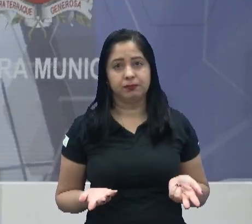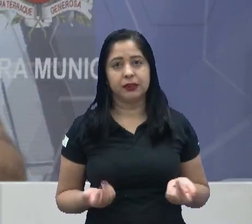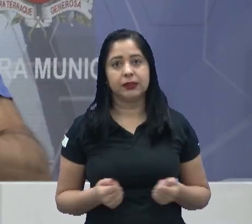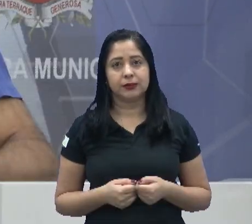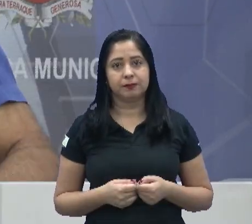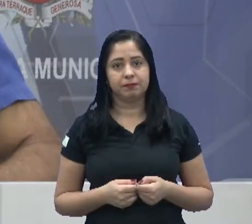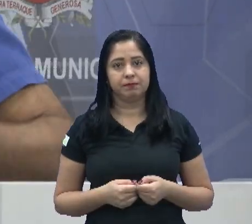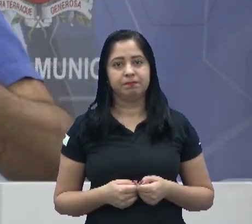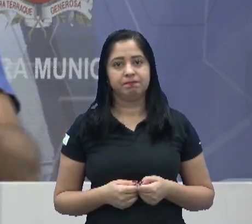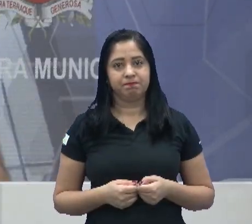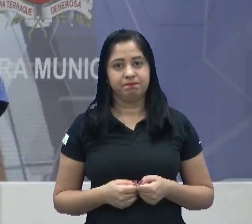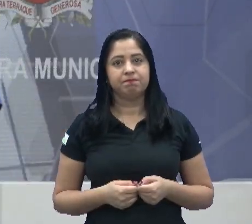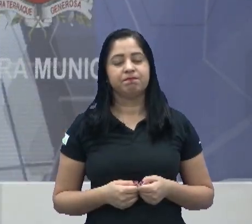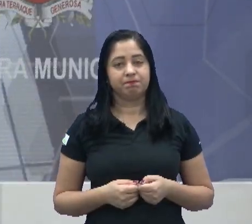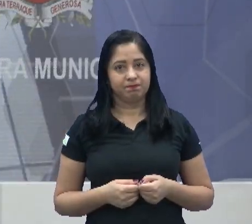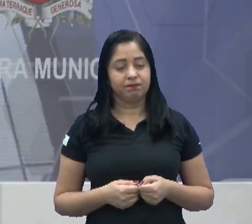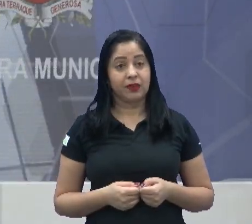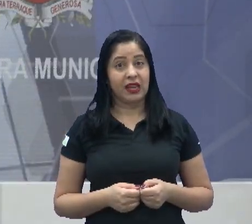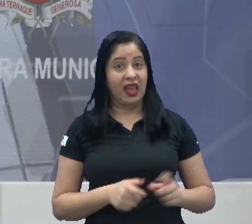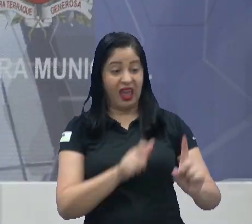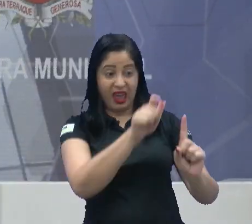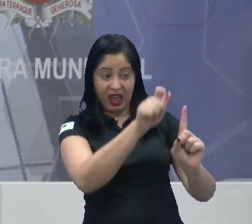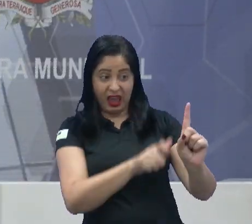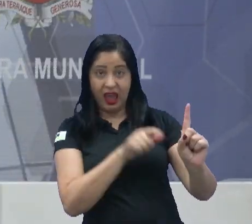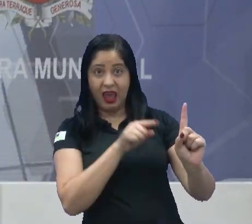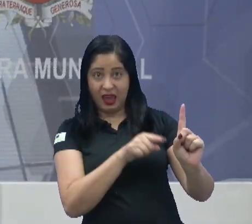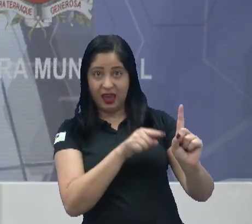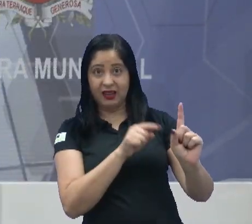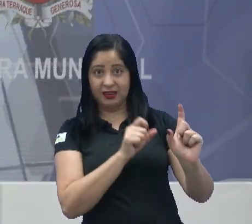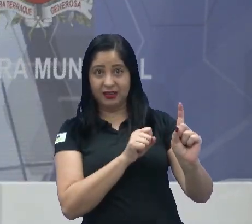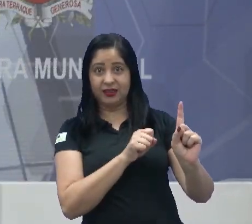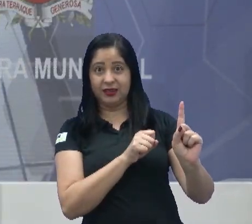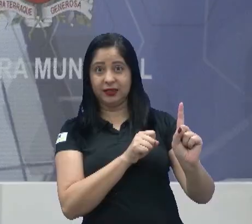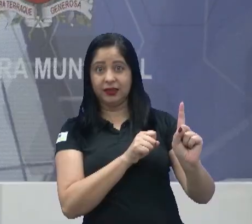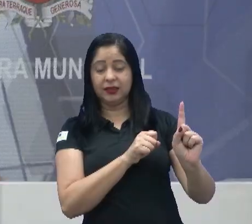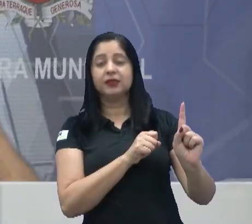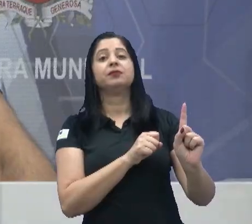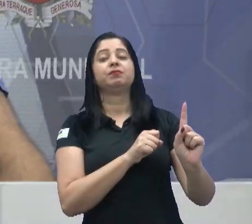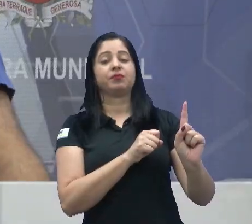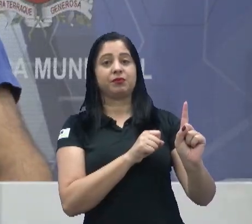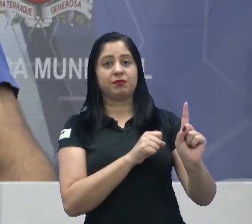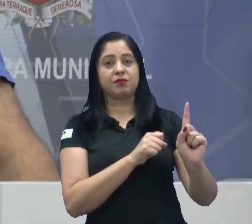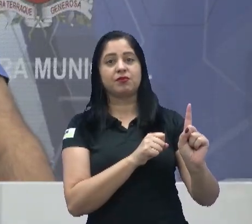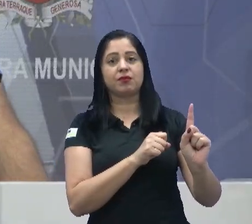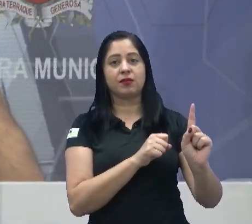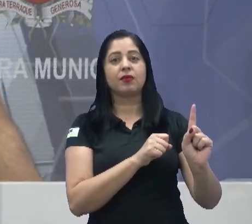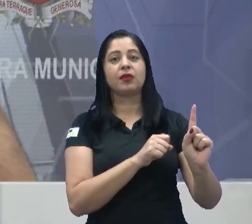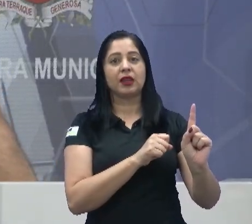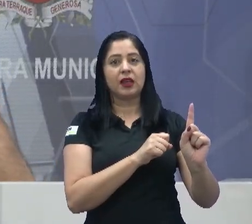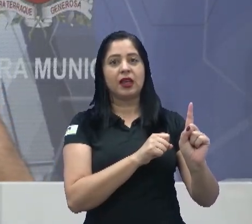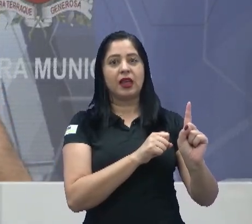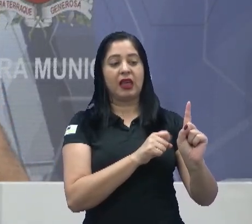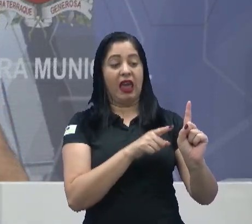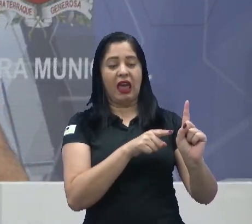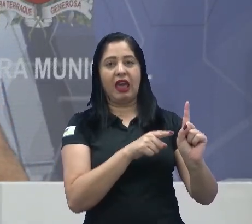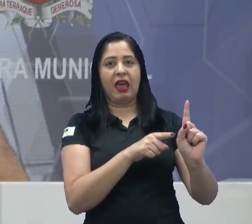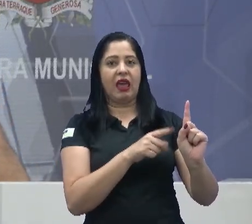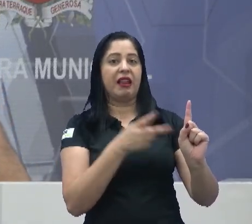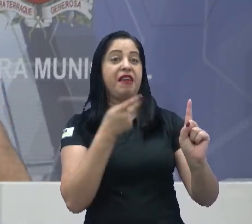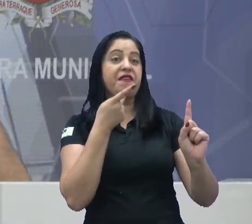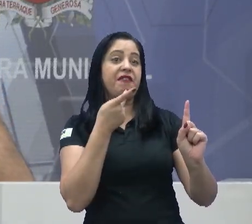ele está sendo, vamos dizer assim, fazendo acontecer o que a Constituição brasileira